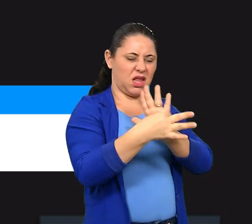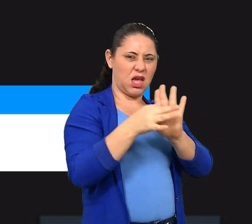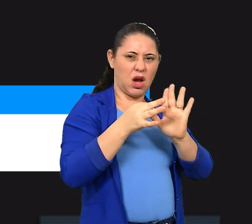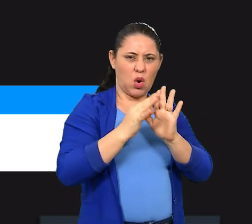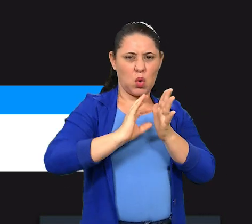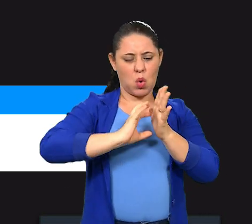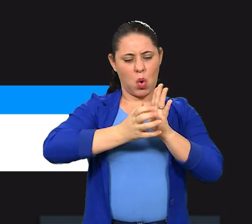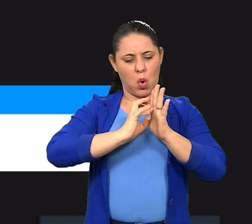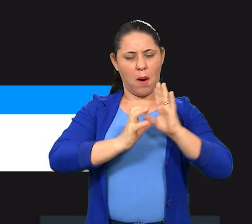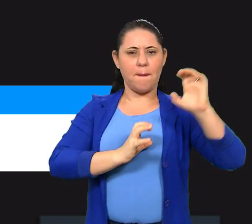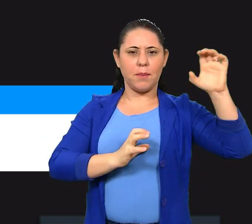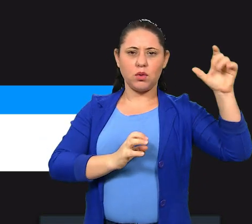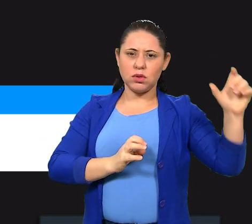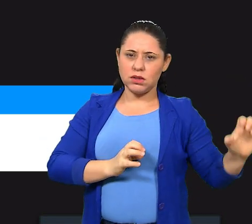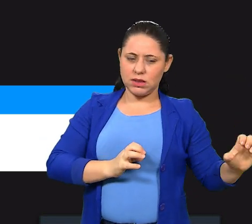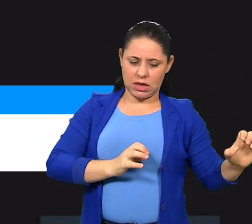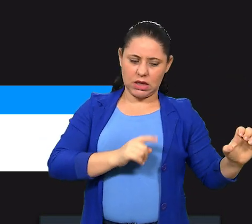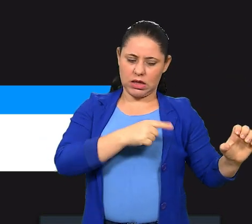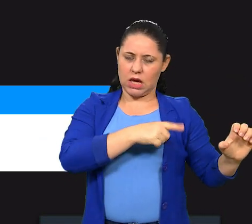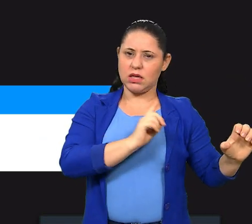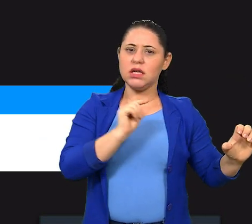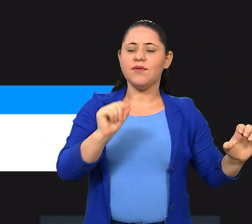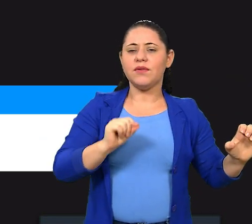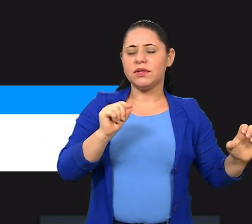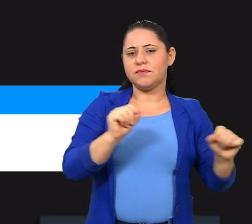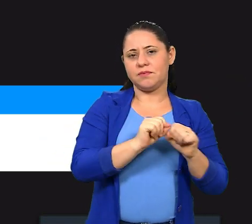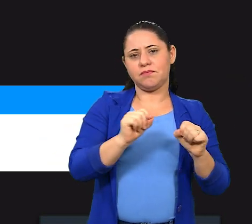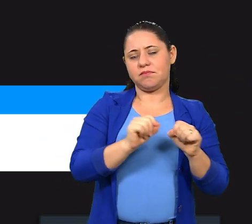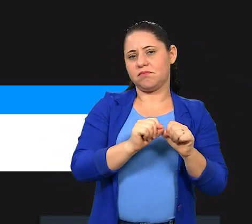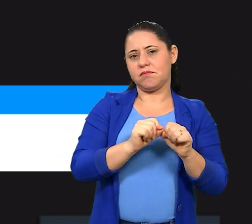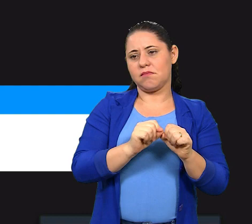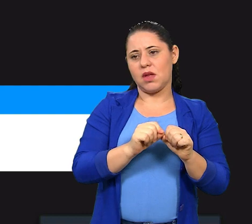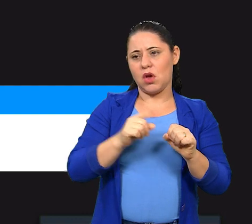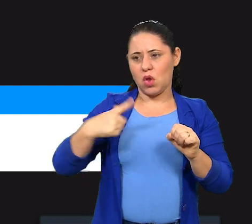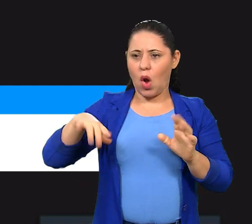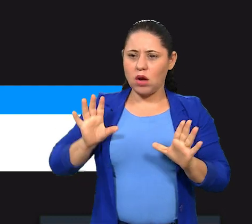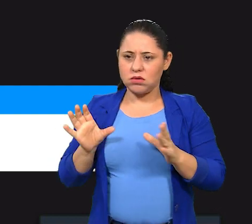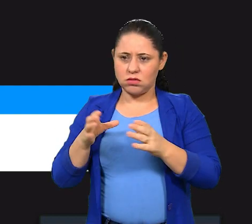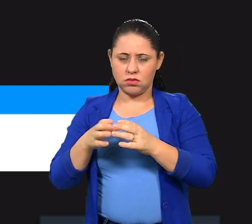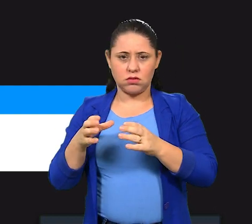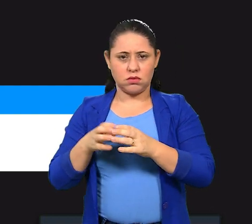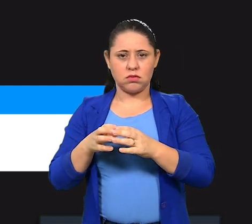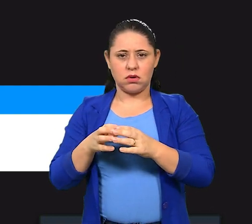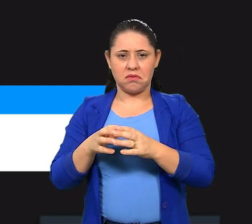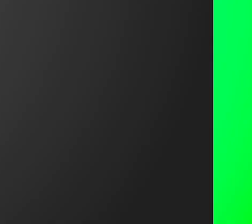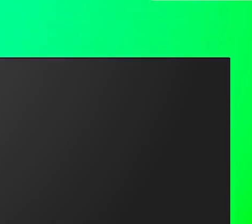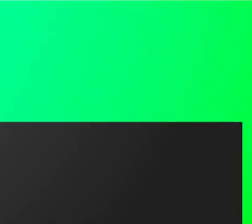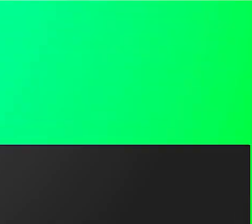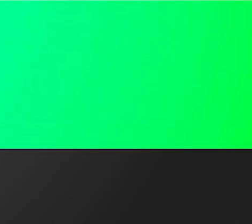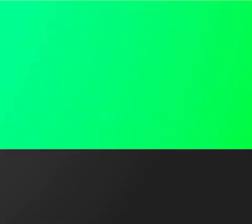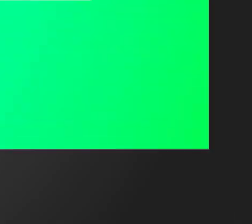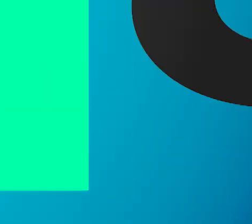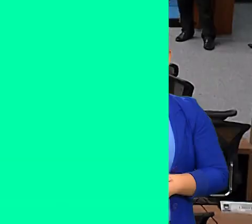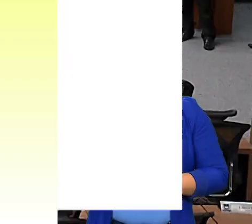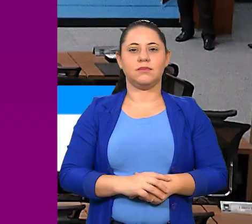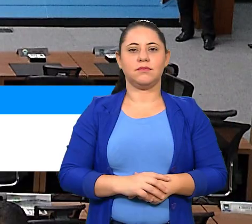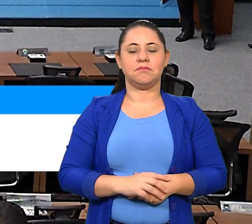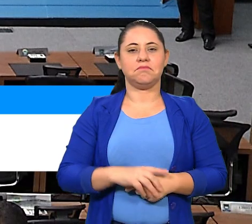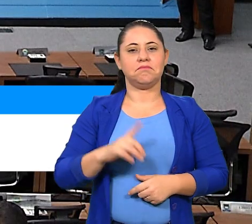tem que ser uma opinião da esquerda é não vai ser uma opinião da esquerda que vai fazer com que a gente